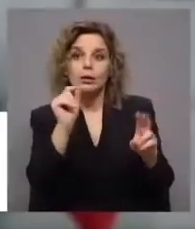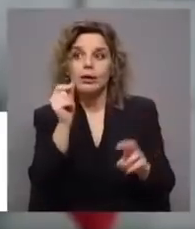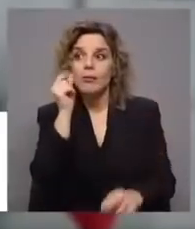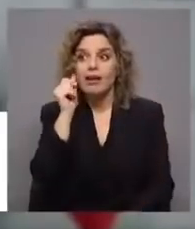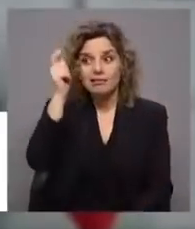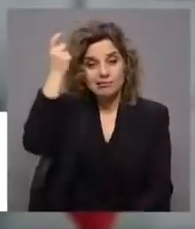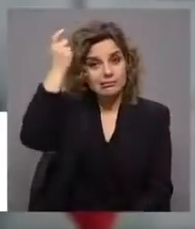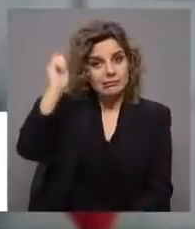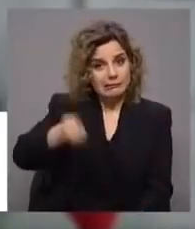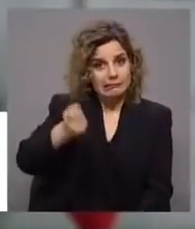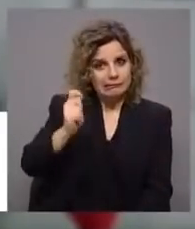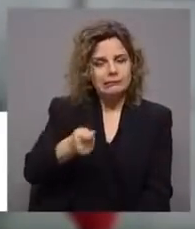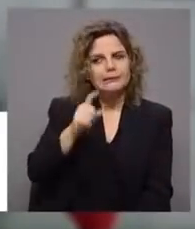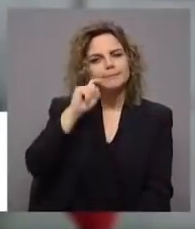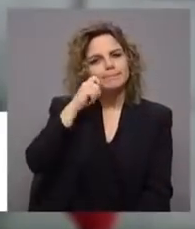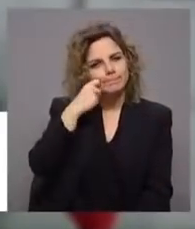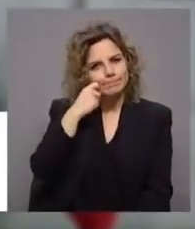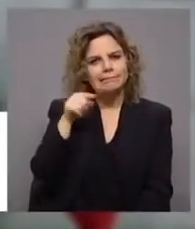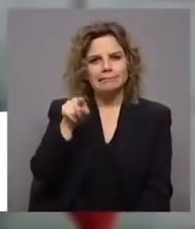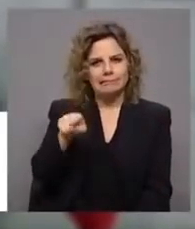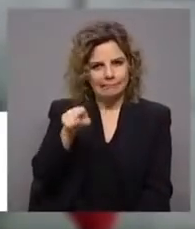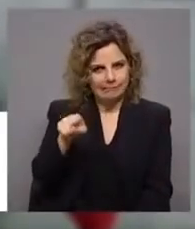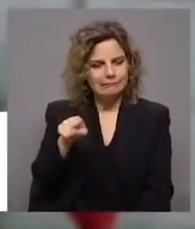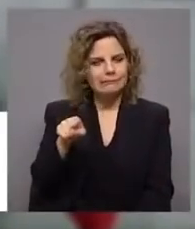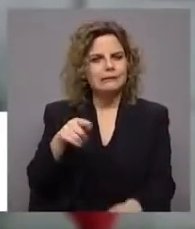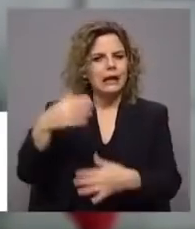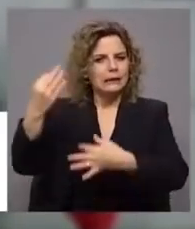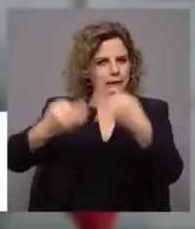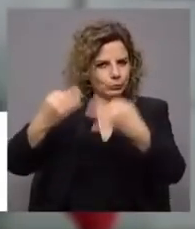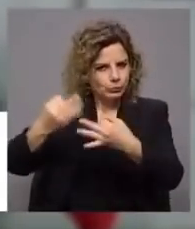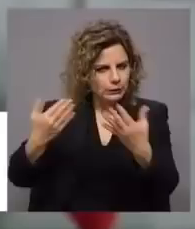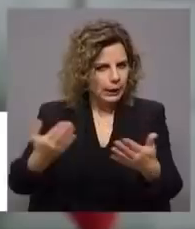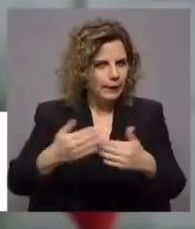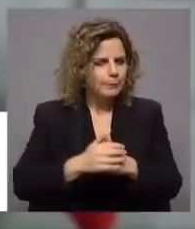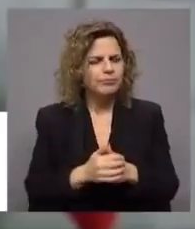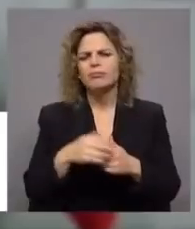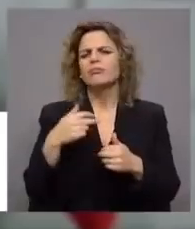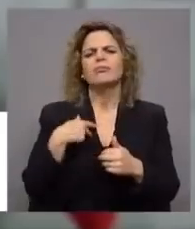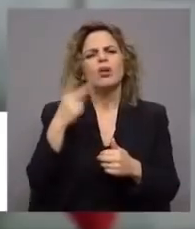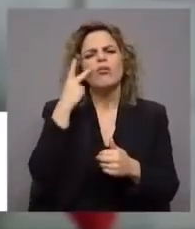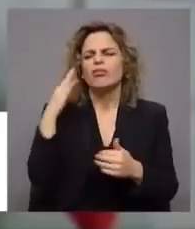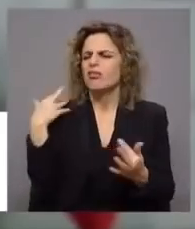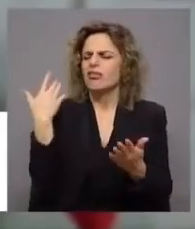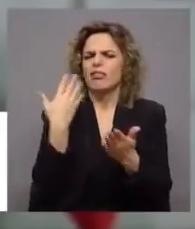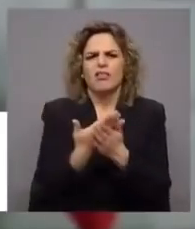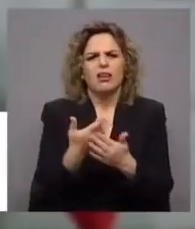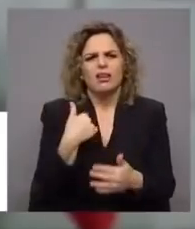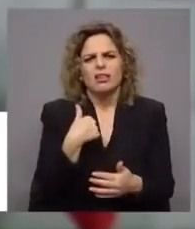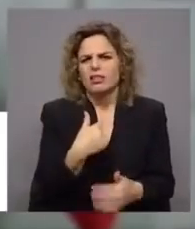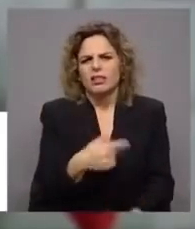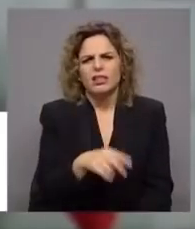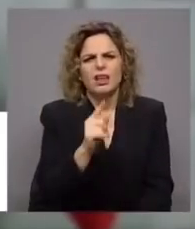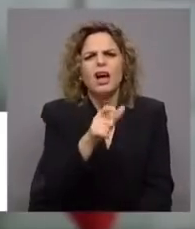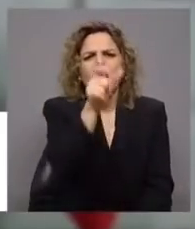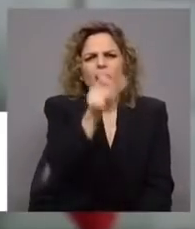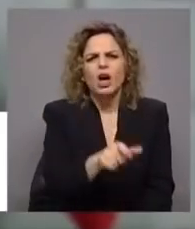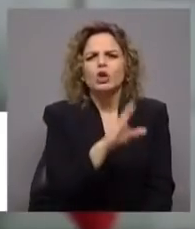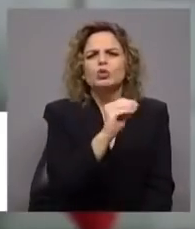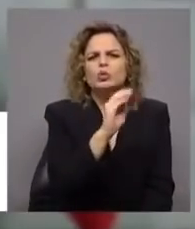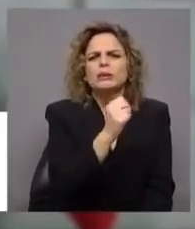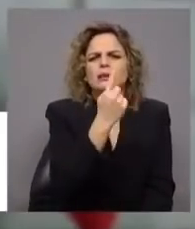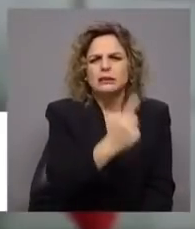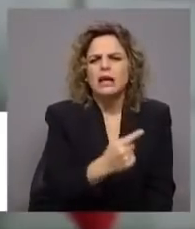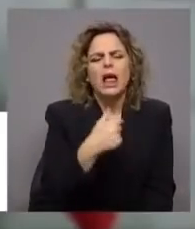na votação da 2ª turma da Suprema Corte. Eu disse a vida inteira, José Rodrigues, que eu ia brigar